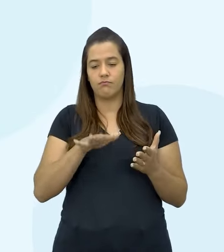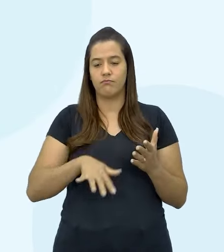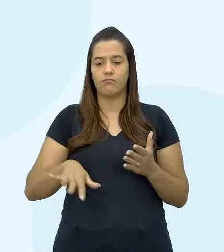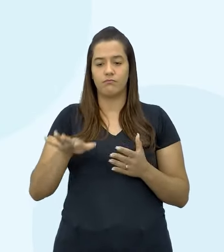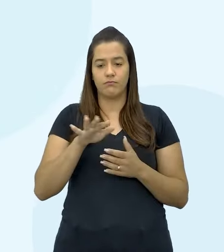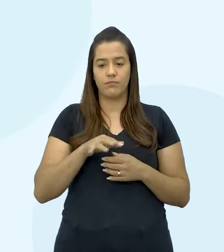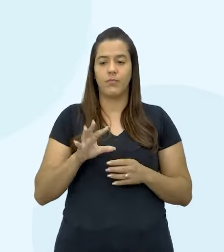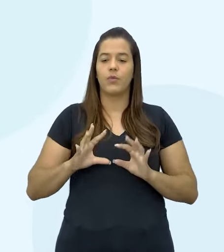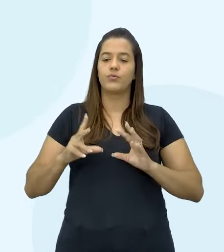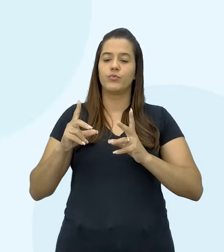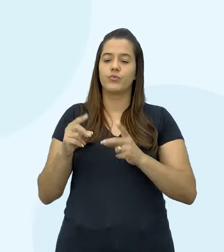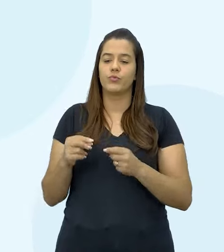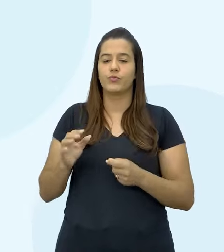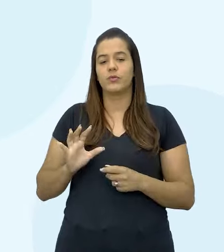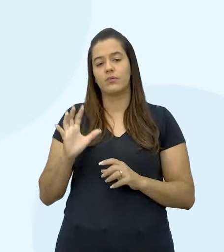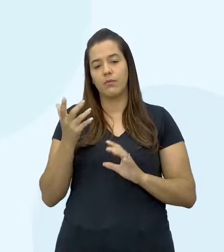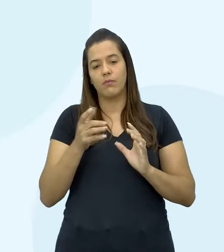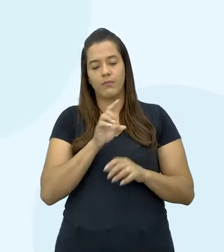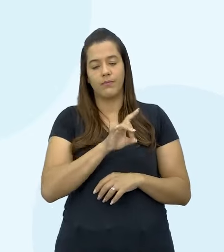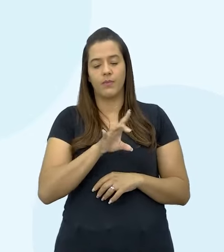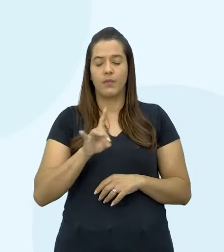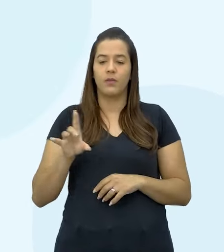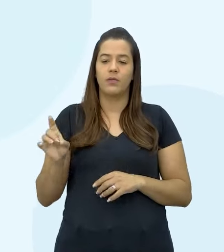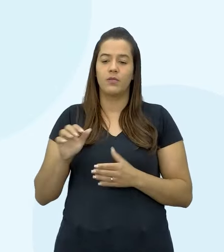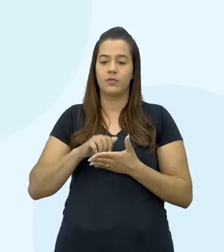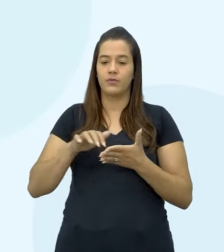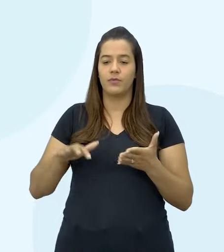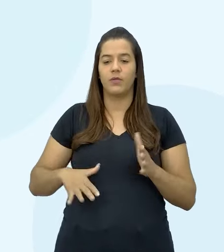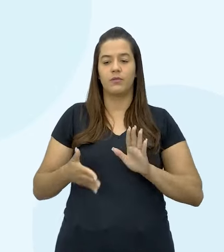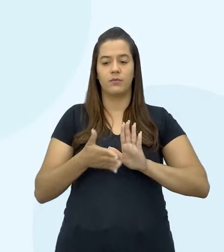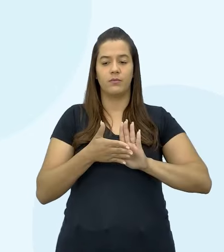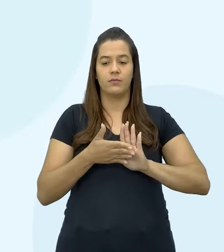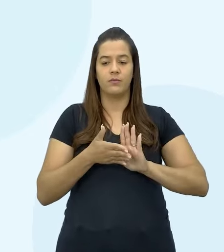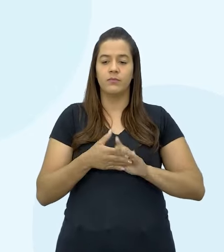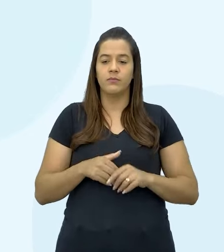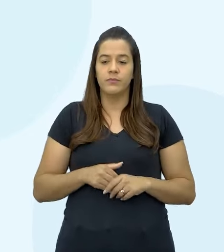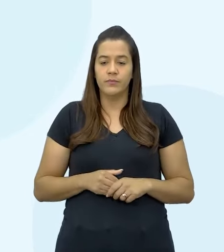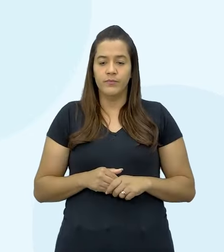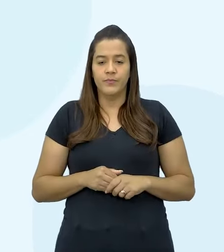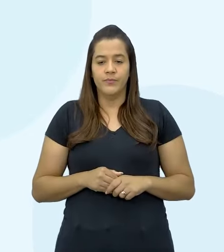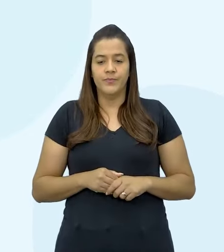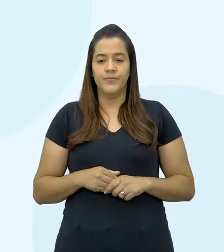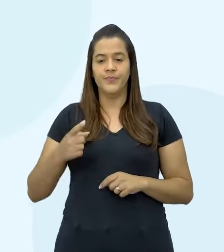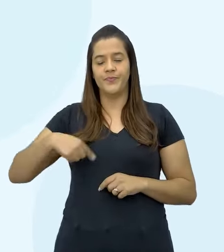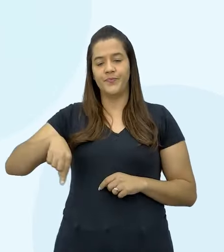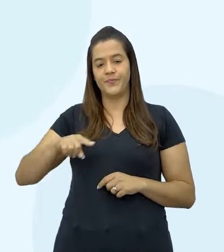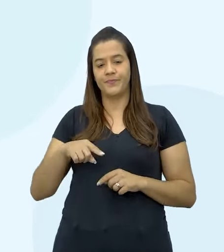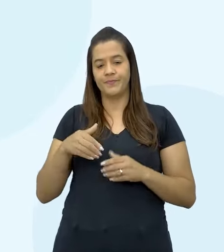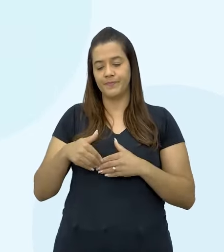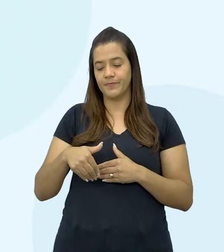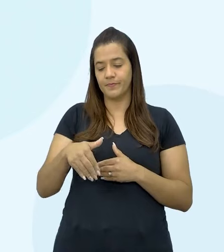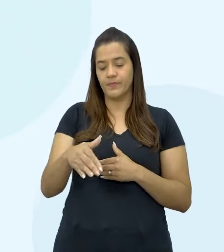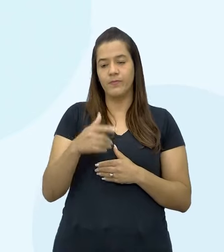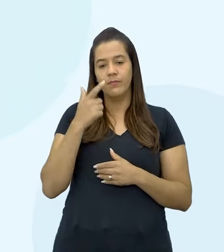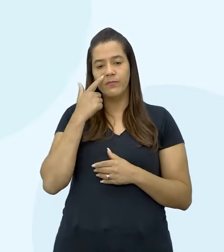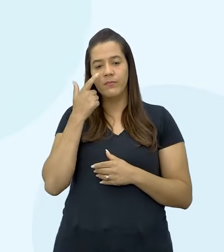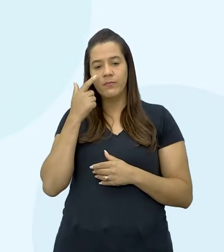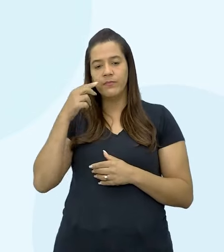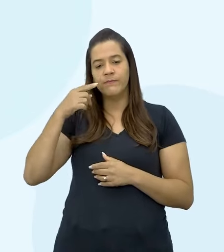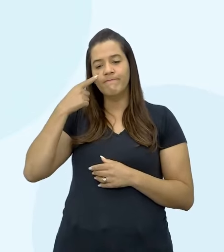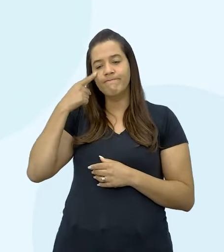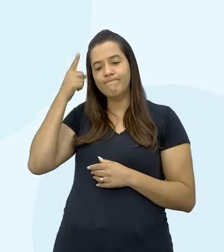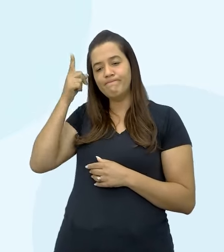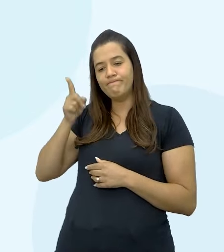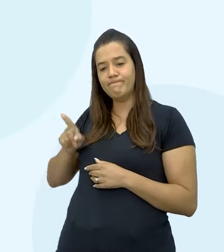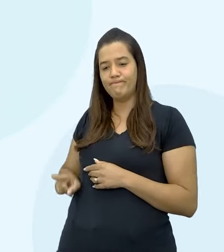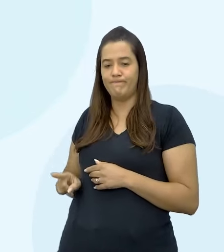mesmo, né, no que cada uma dessas atividades estão propondo. Porque exatamente a partir daí a gente vai conseguir observar